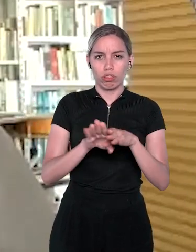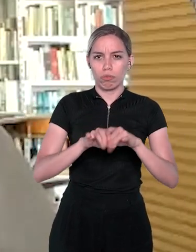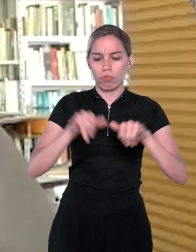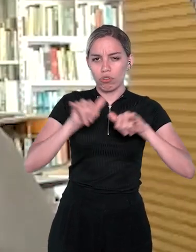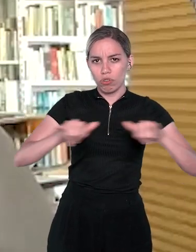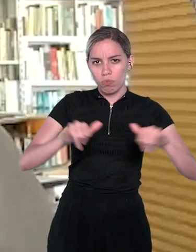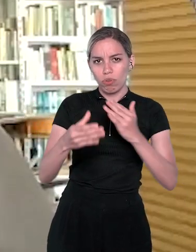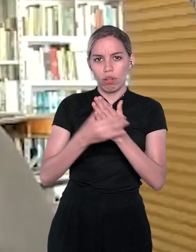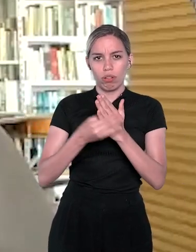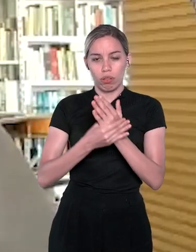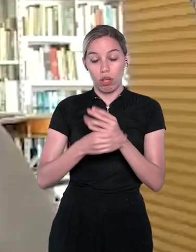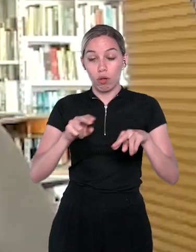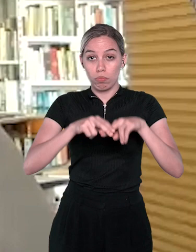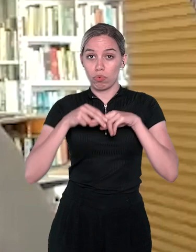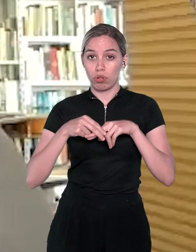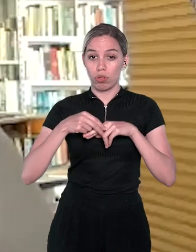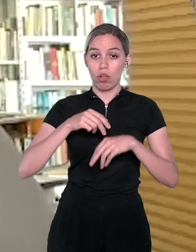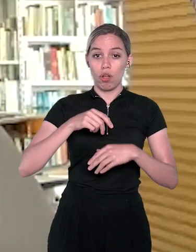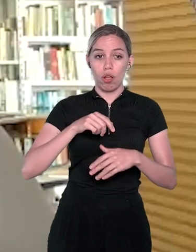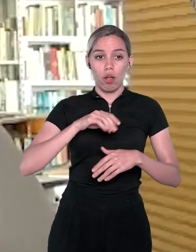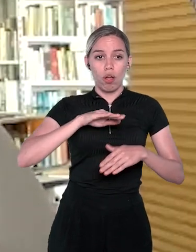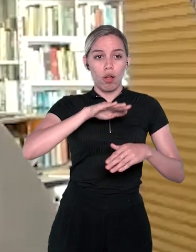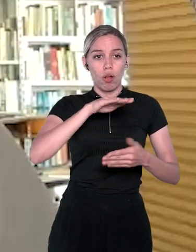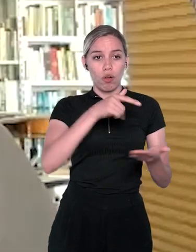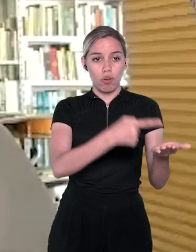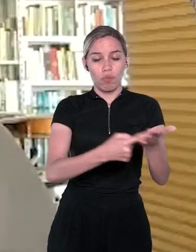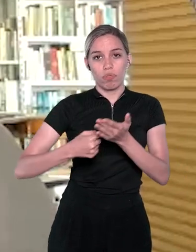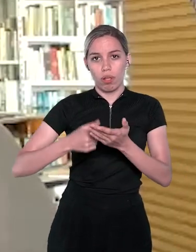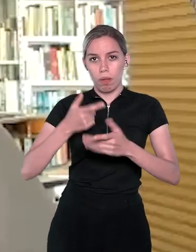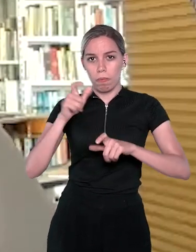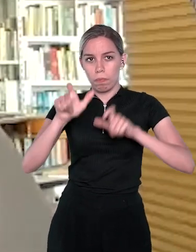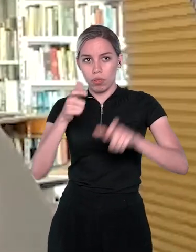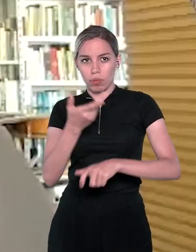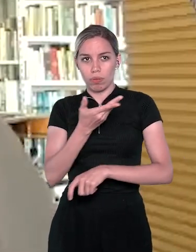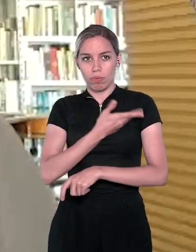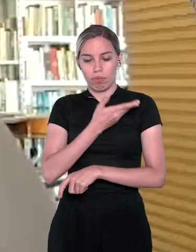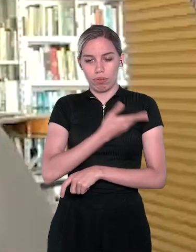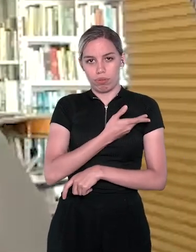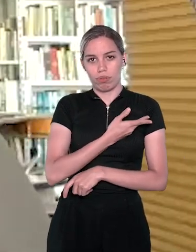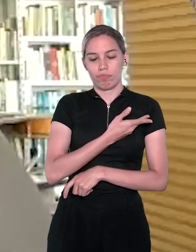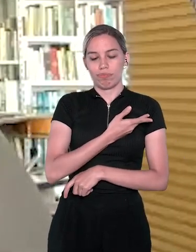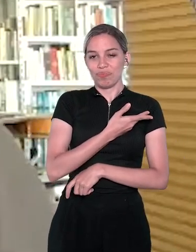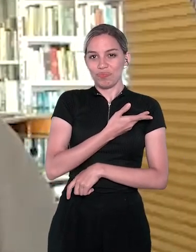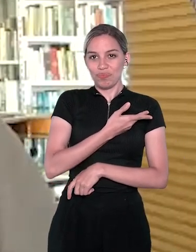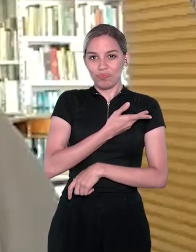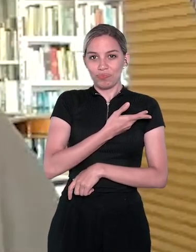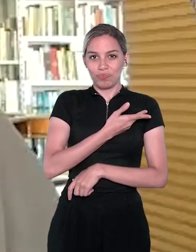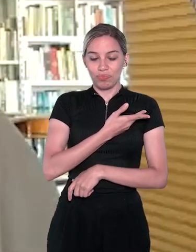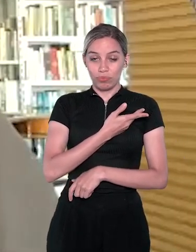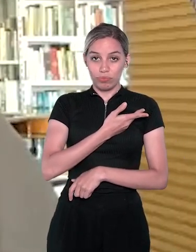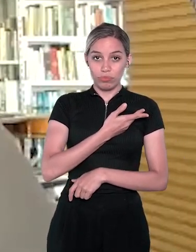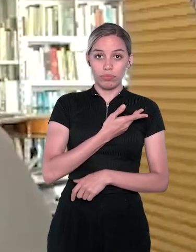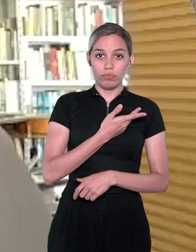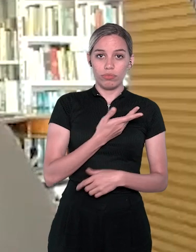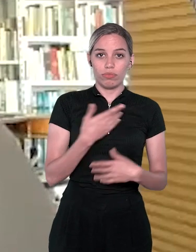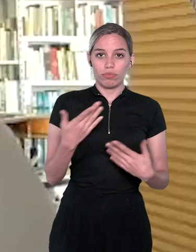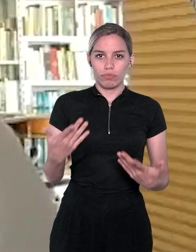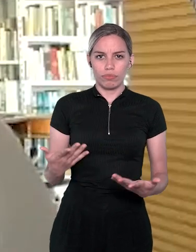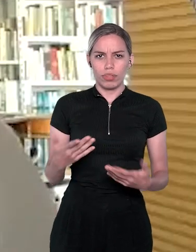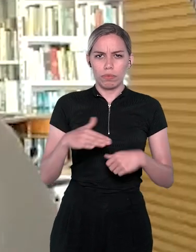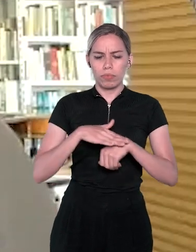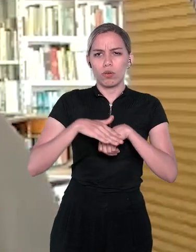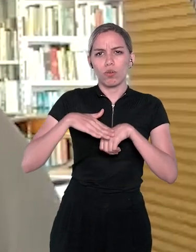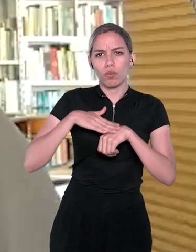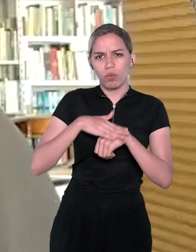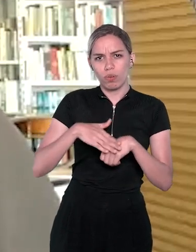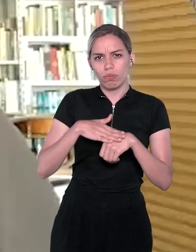e divulgar o livro. O escritor e apresentador Afonso Borges é um homem branco de cabelos e barba grisalhos.